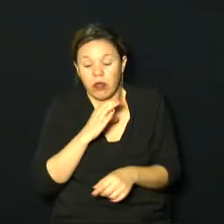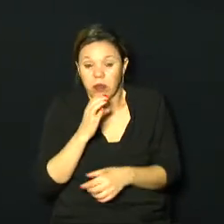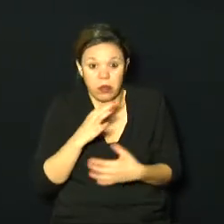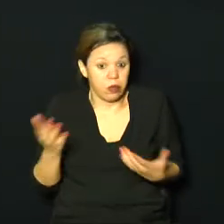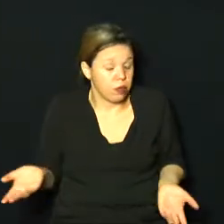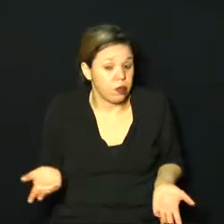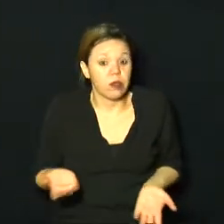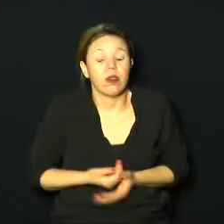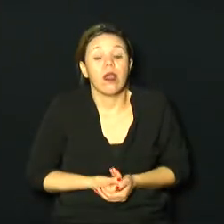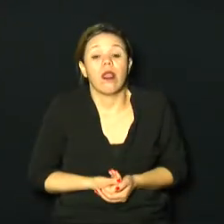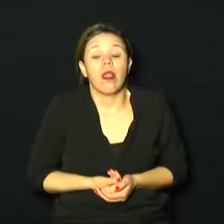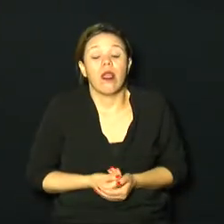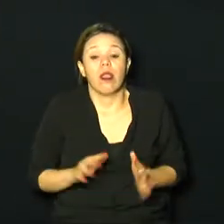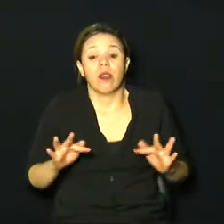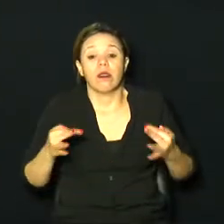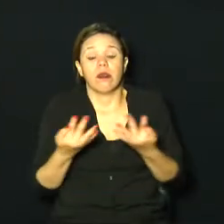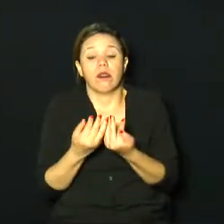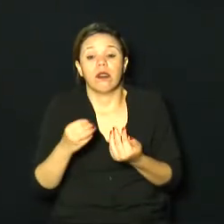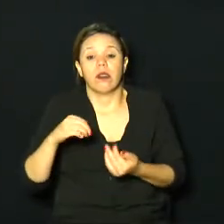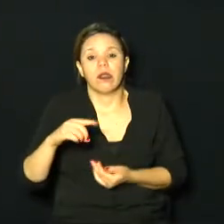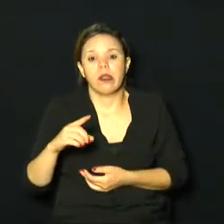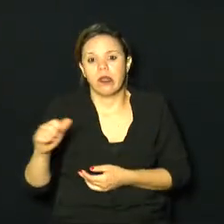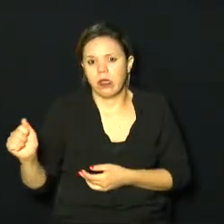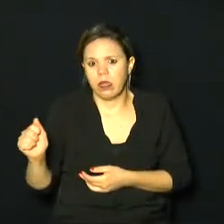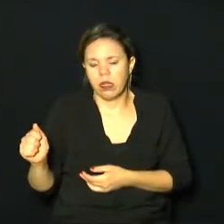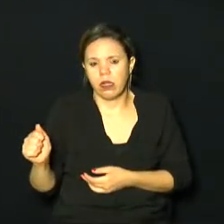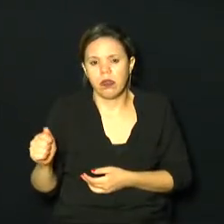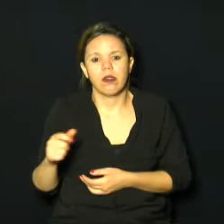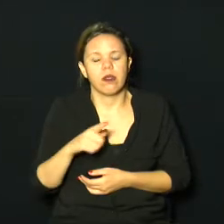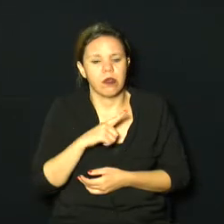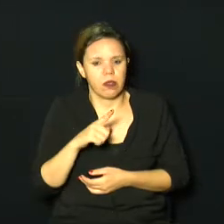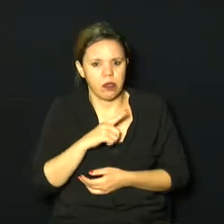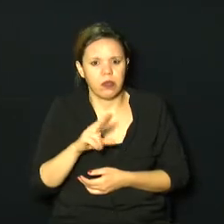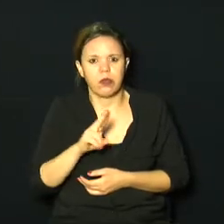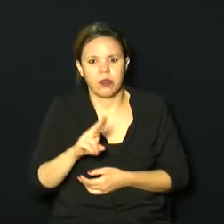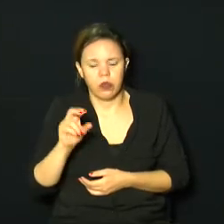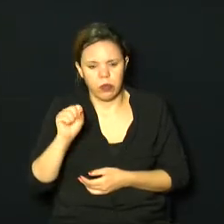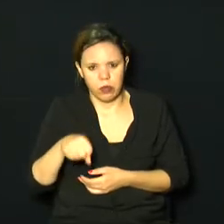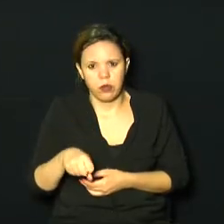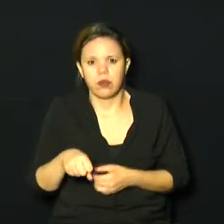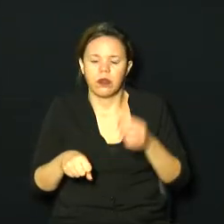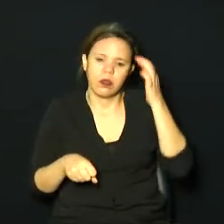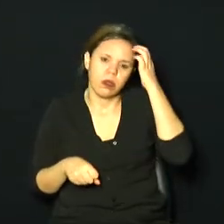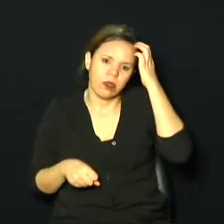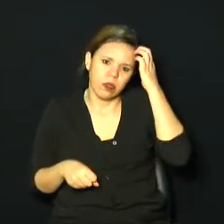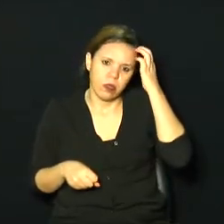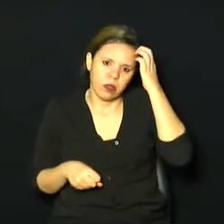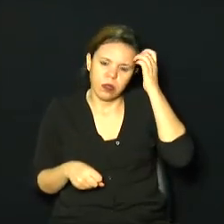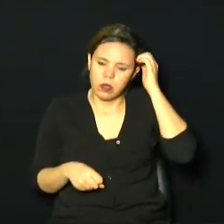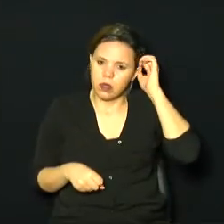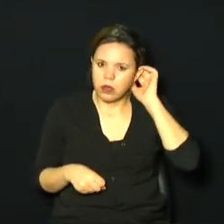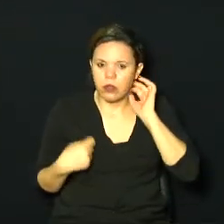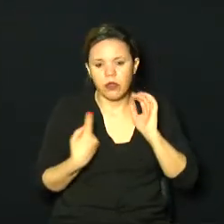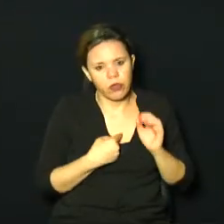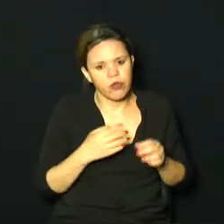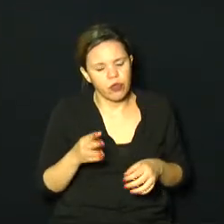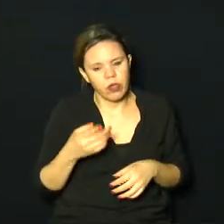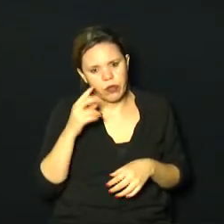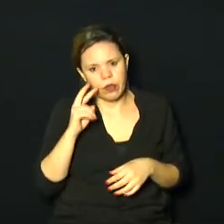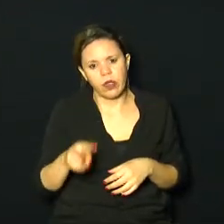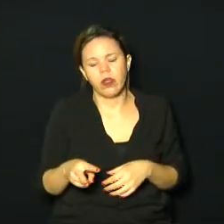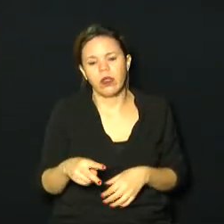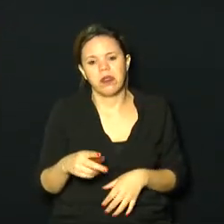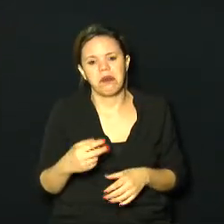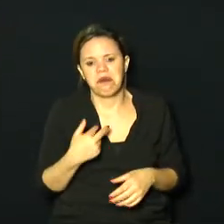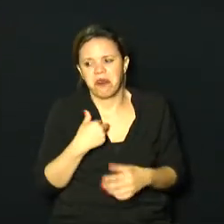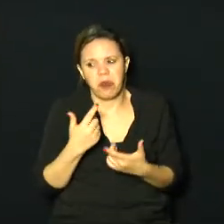emergenciais. As famílias do Mandela podem ter que se utilizar desse instrumento? Nós discutimos, podem. Se não tiver